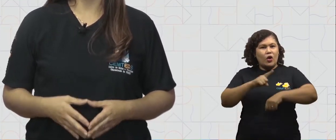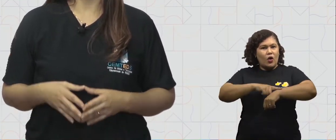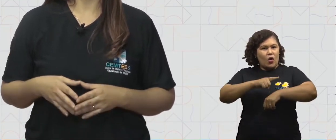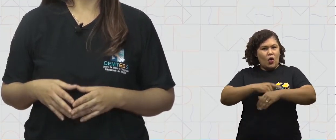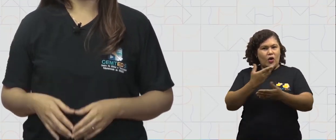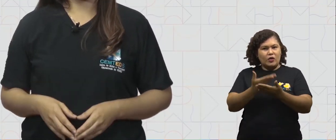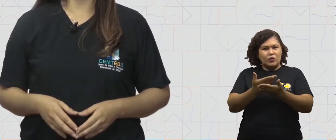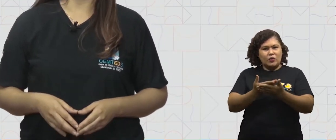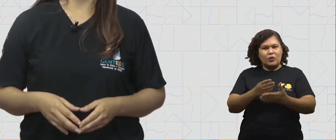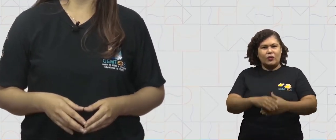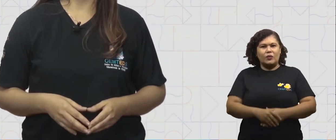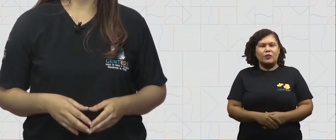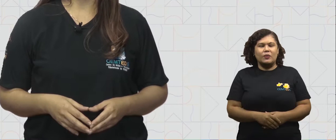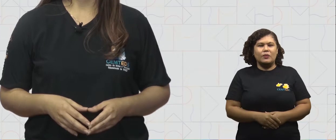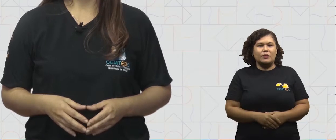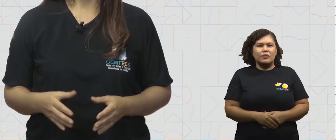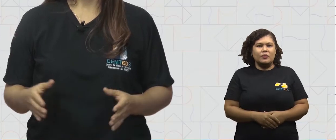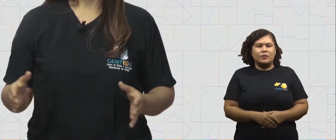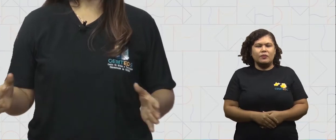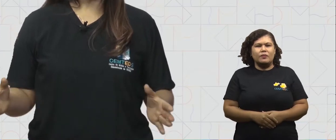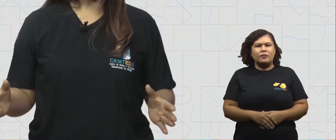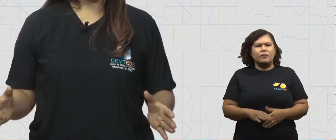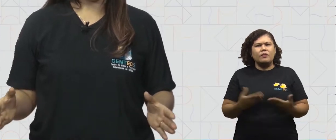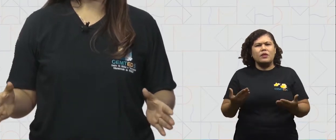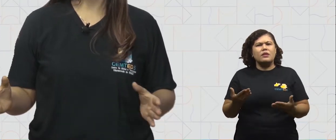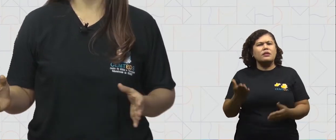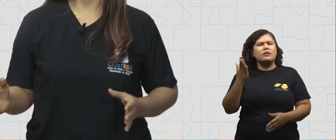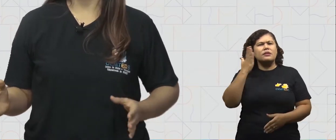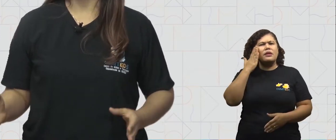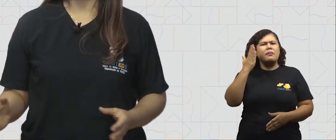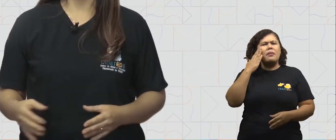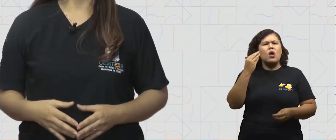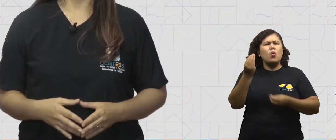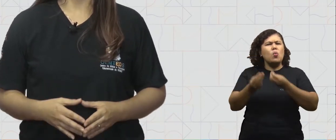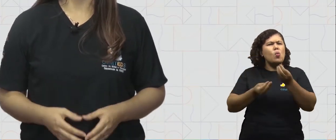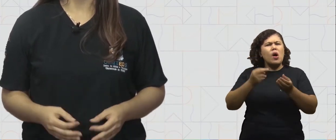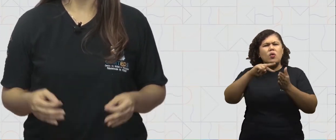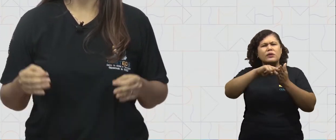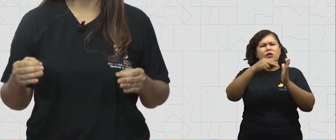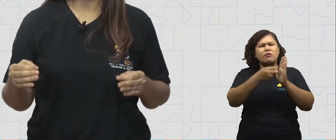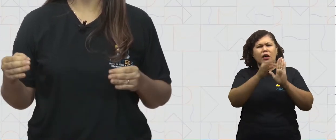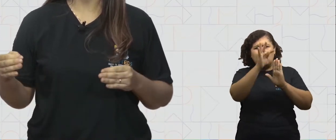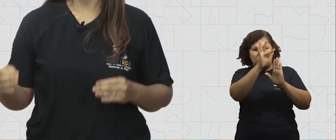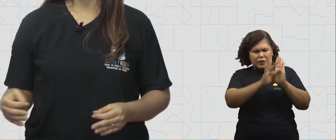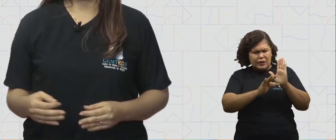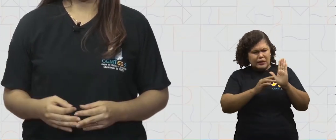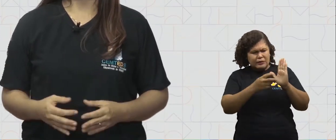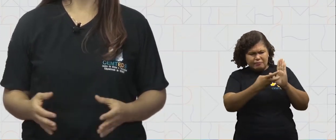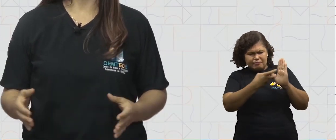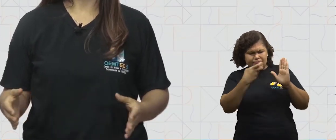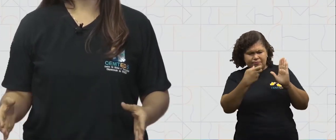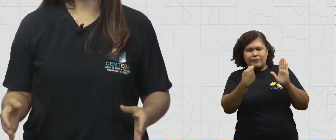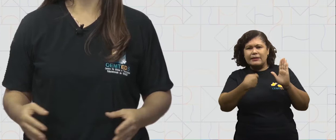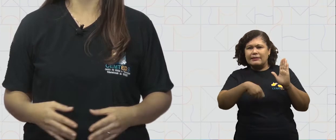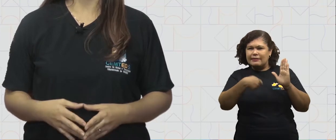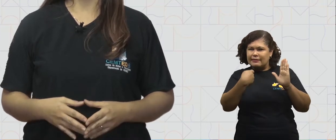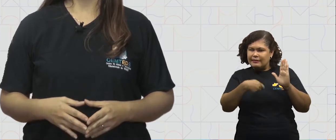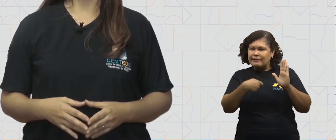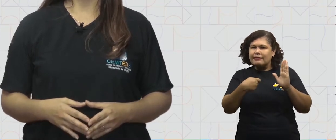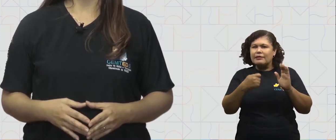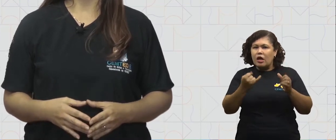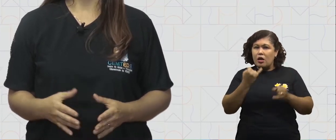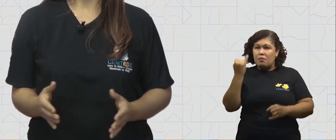nossa hora de aprender. Descobrir o sentido de um texto é essencial para que